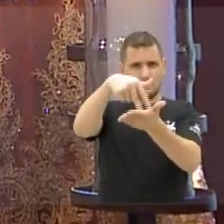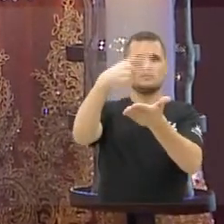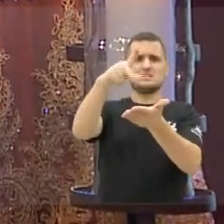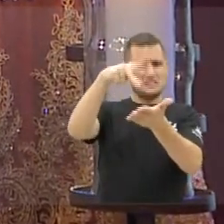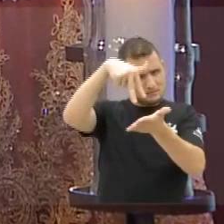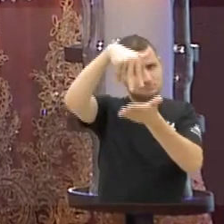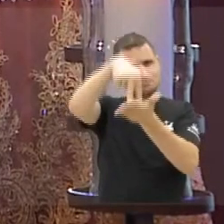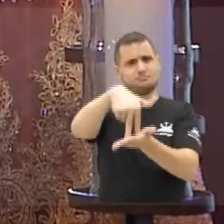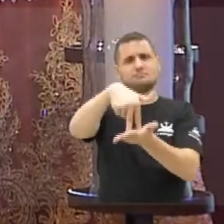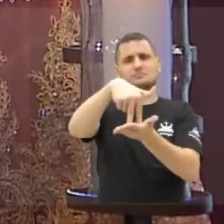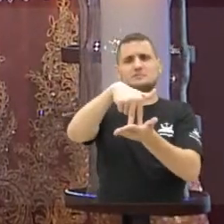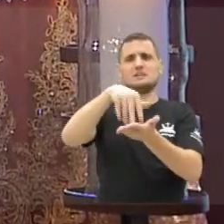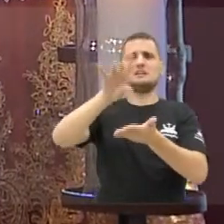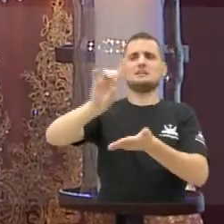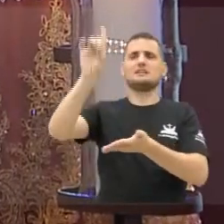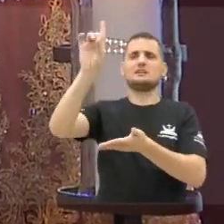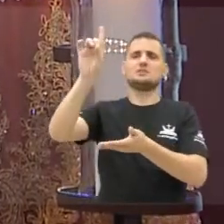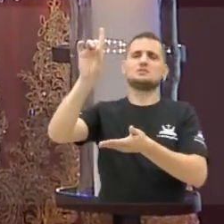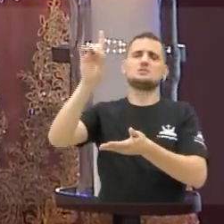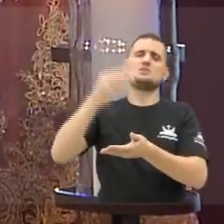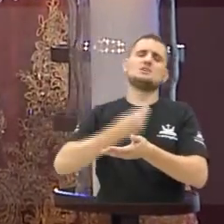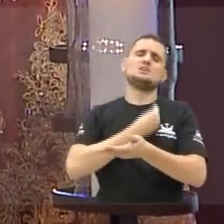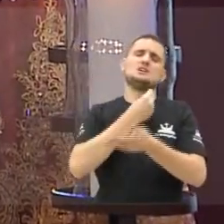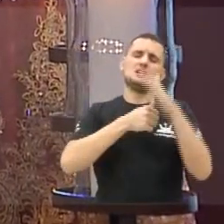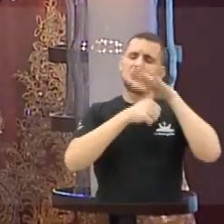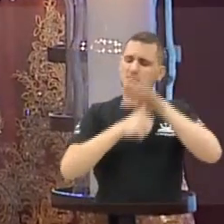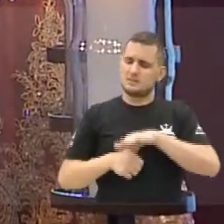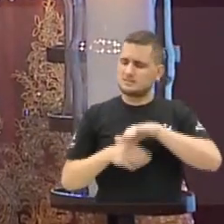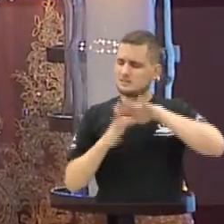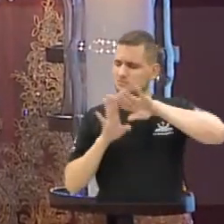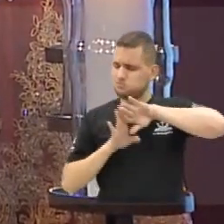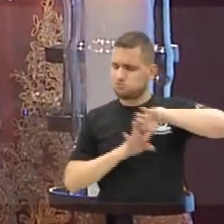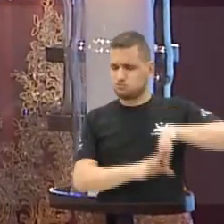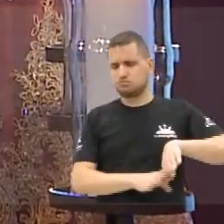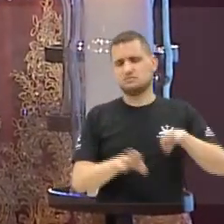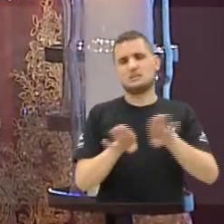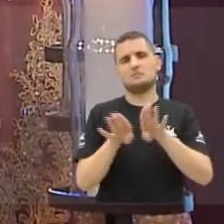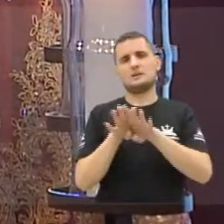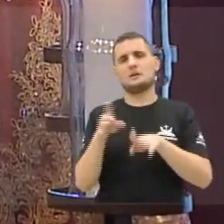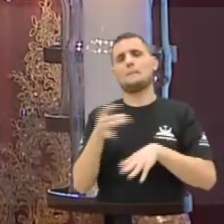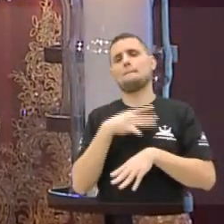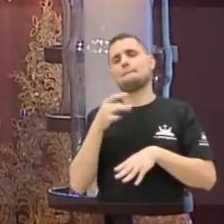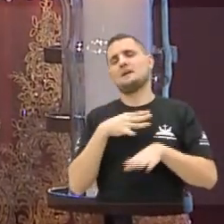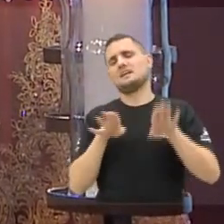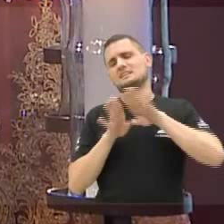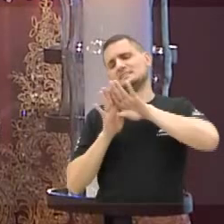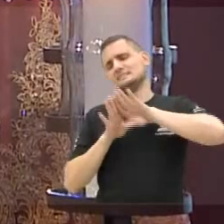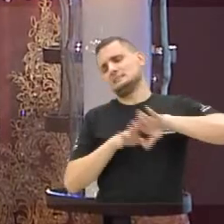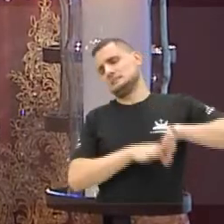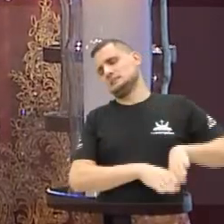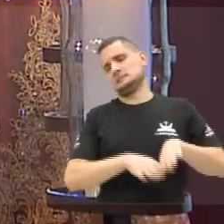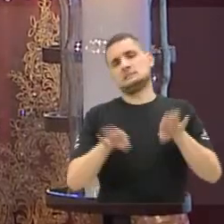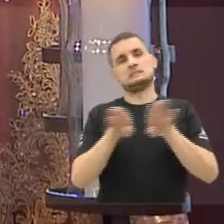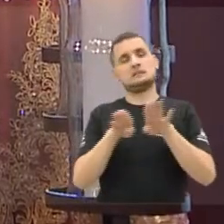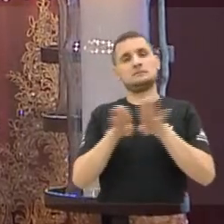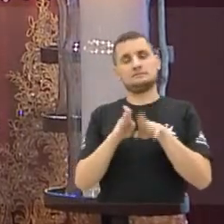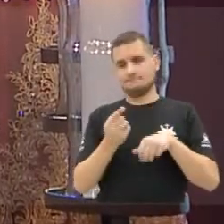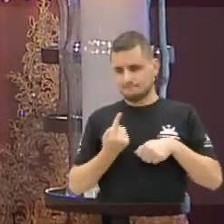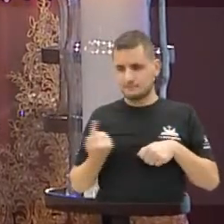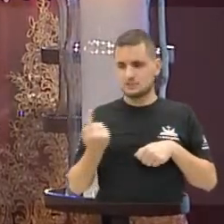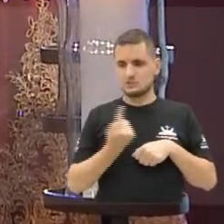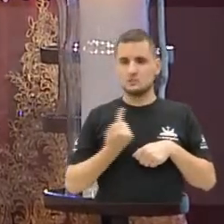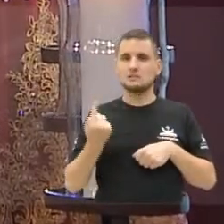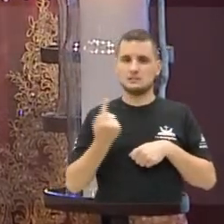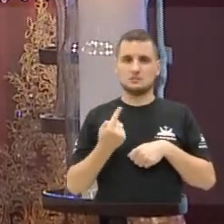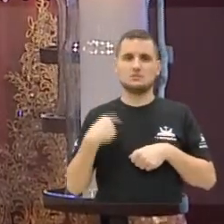restaurar você. Deus vai te tirar dessa depressão, Deus vai te tirar deste medo, Deus vai te tirar dessa solidão. Eu